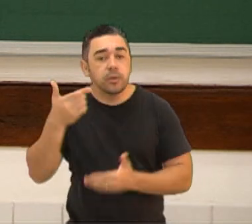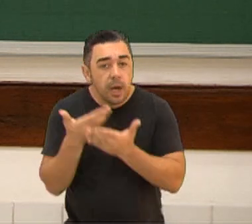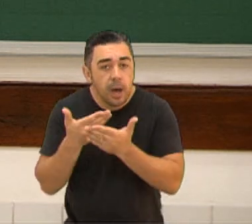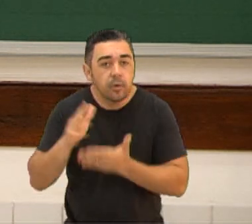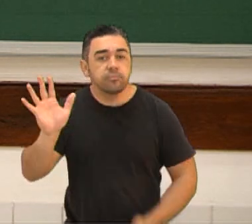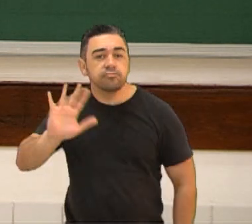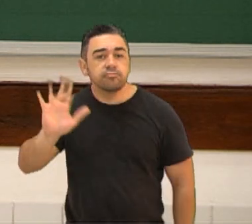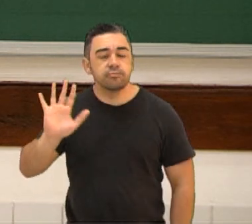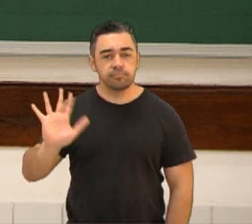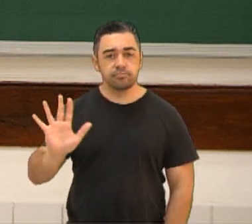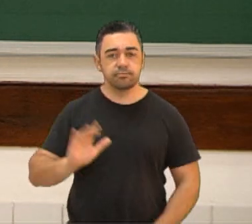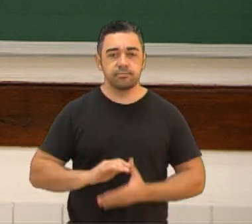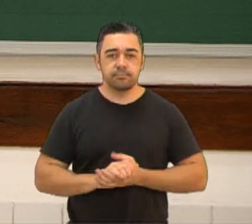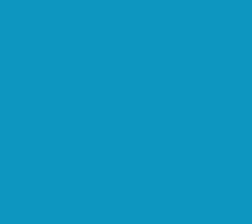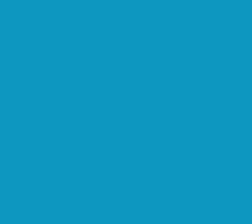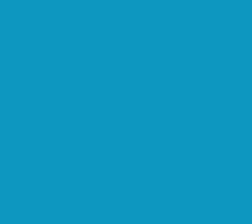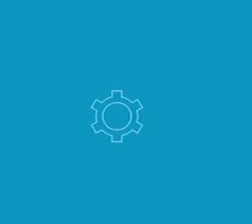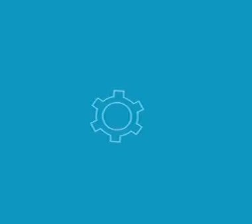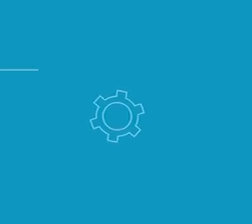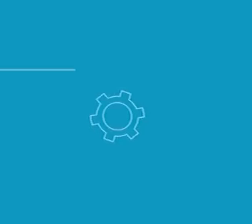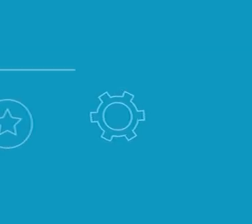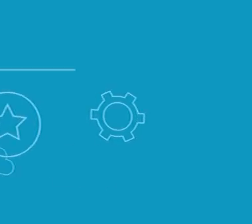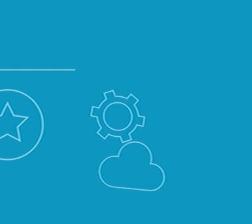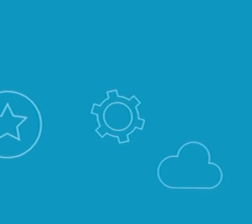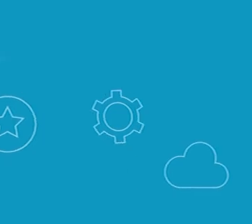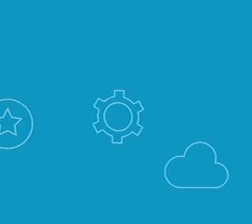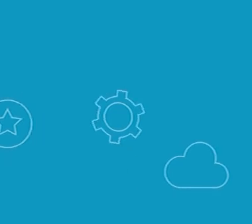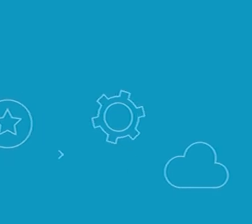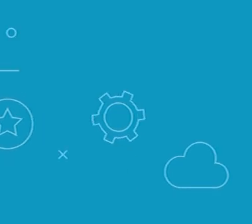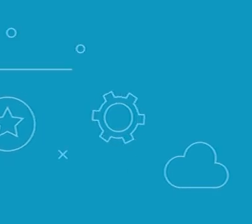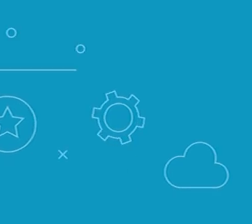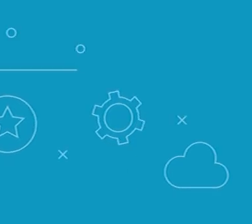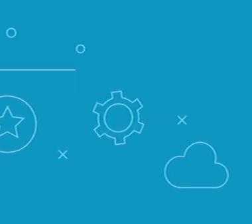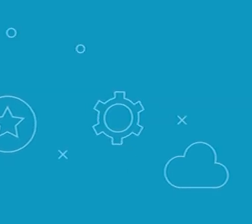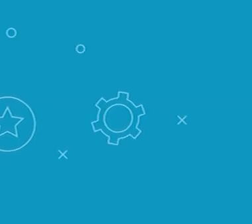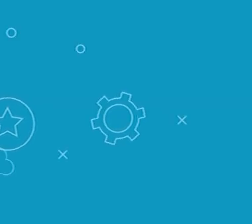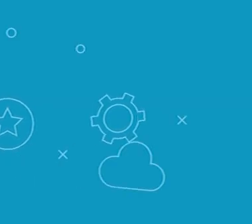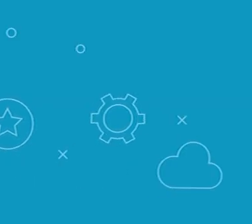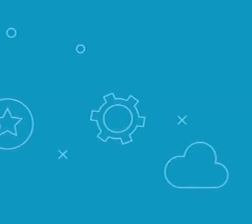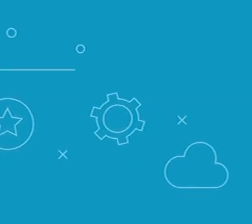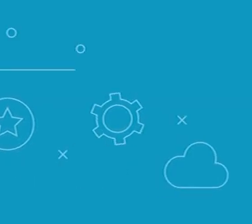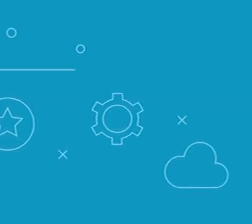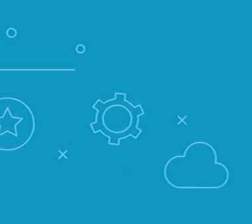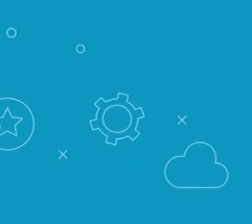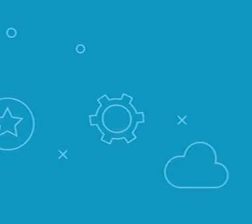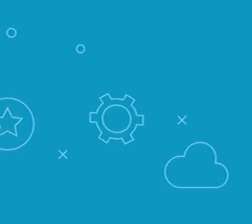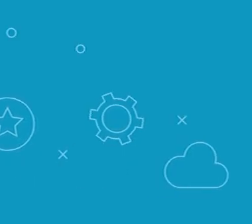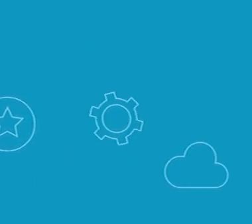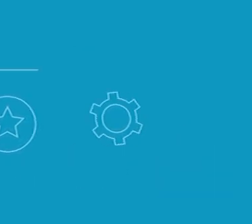e nos vemos.